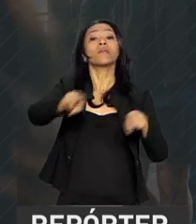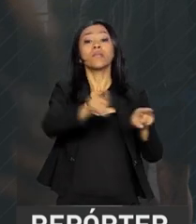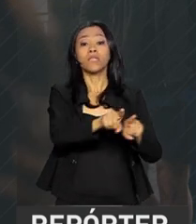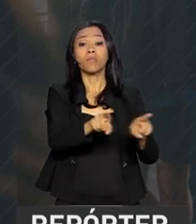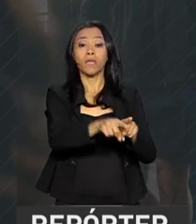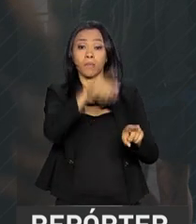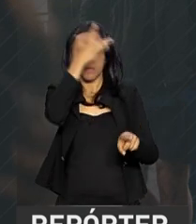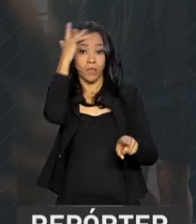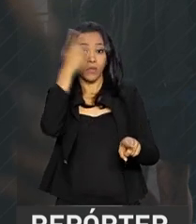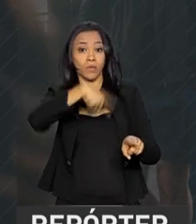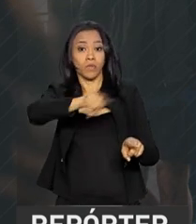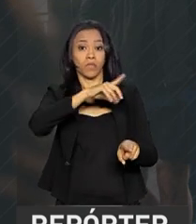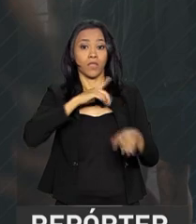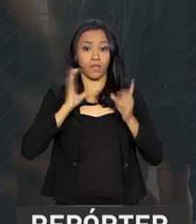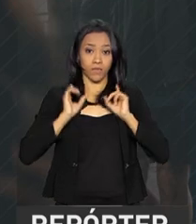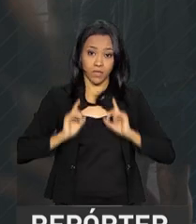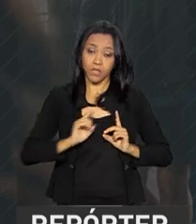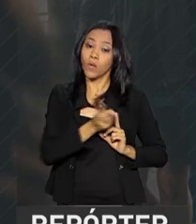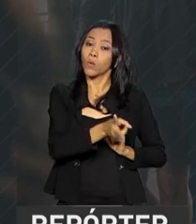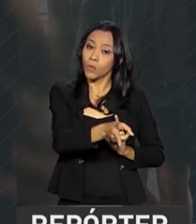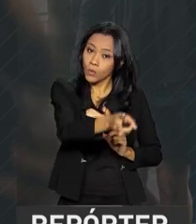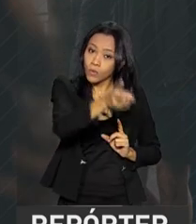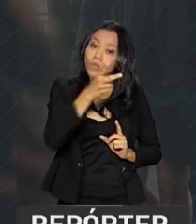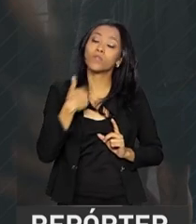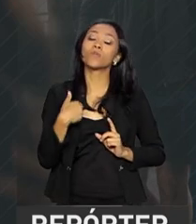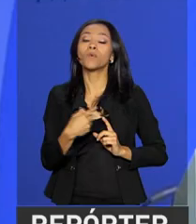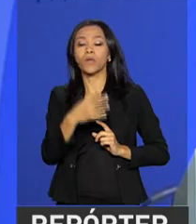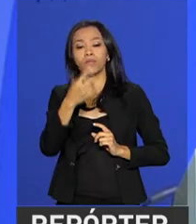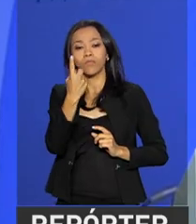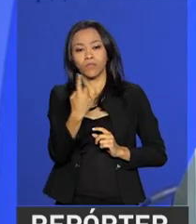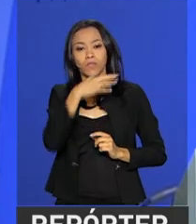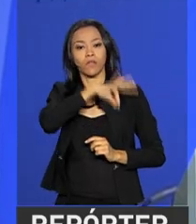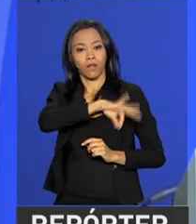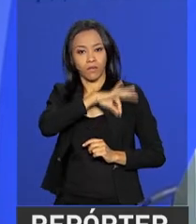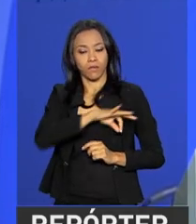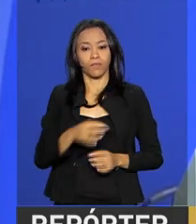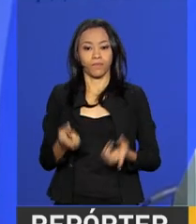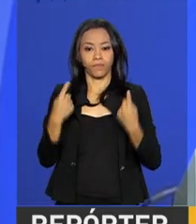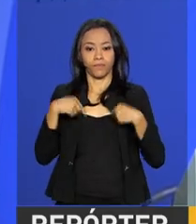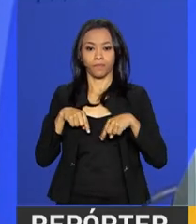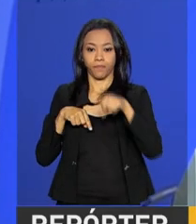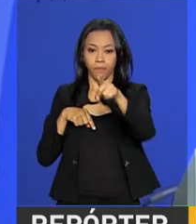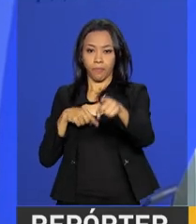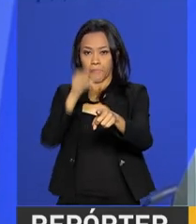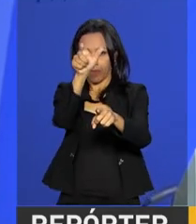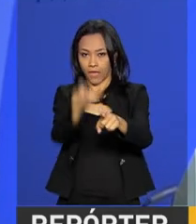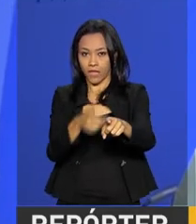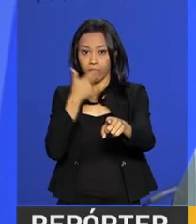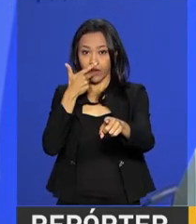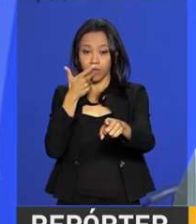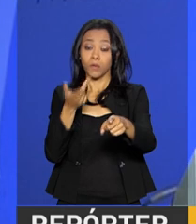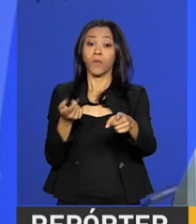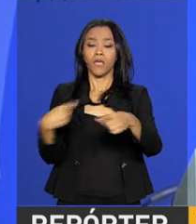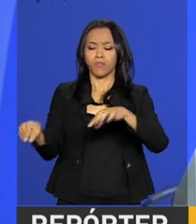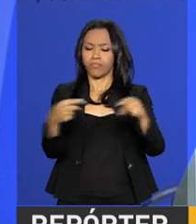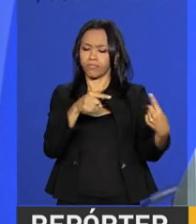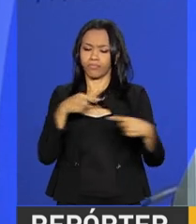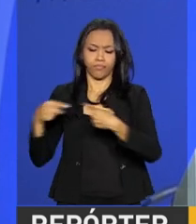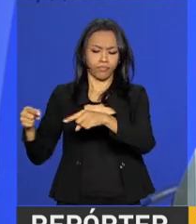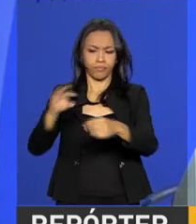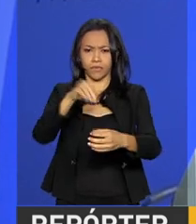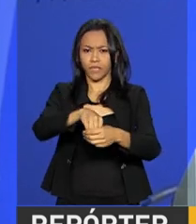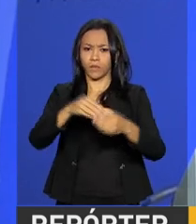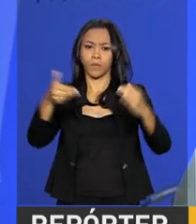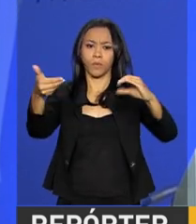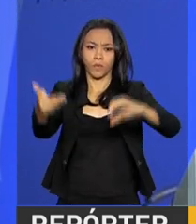deficiência também continua vinculado ao salário mínimo as discussões no congresso levaram a essa mudança no